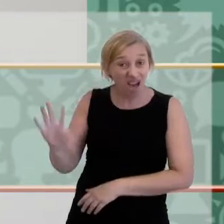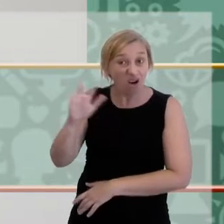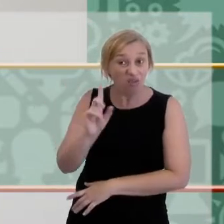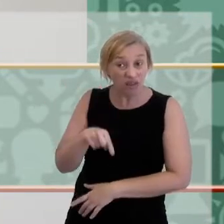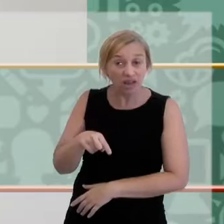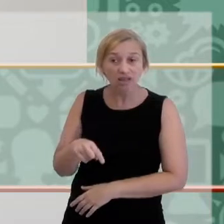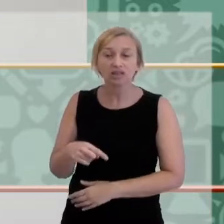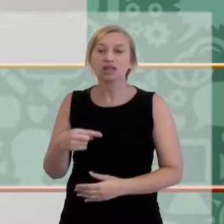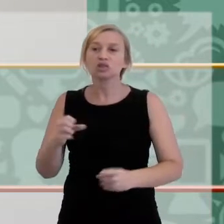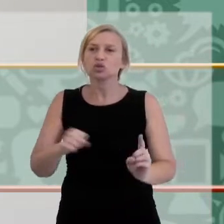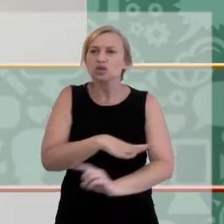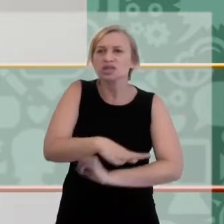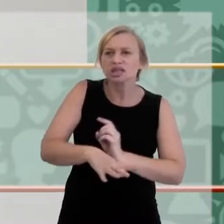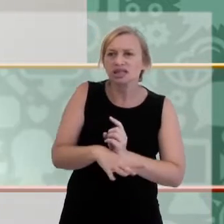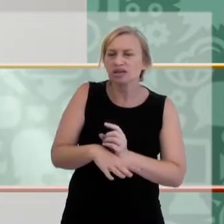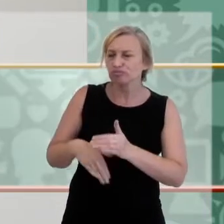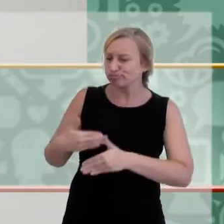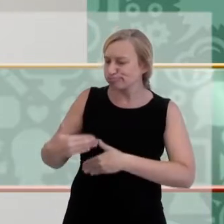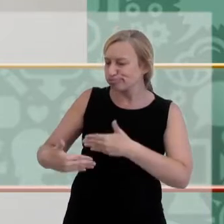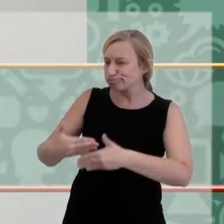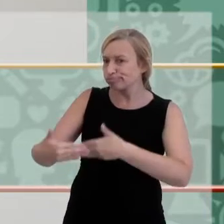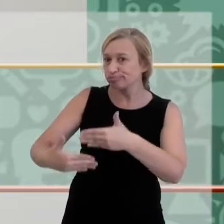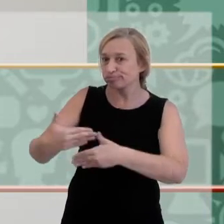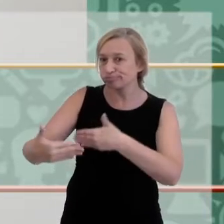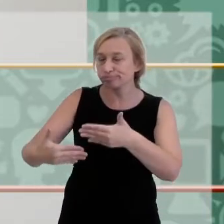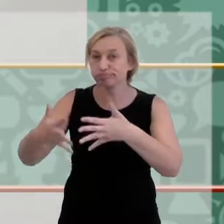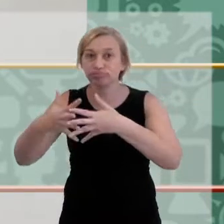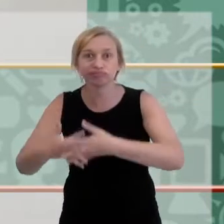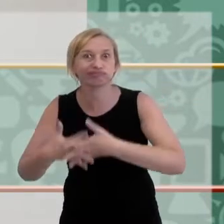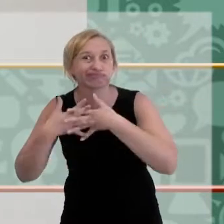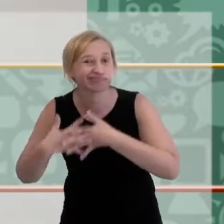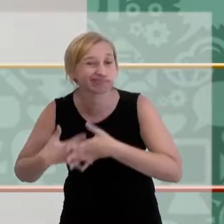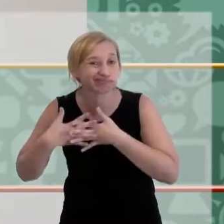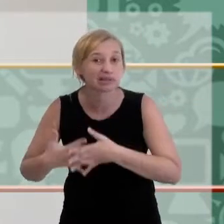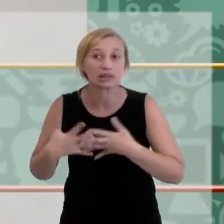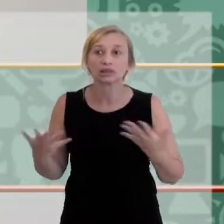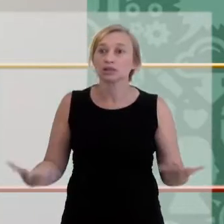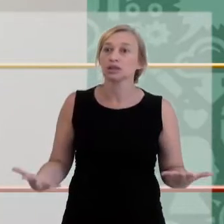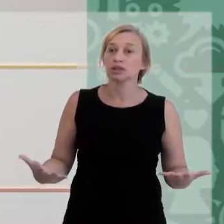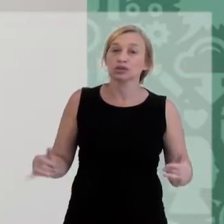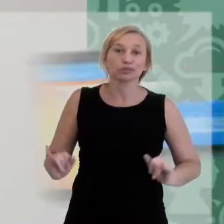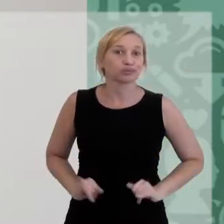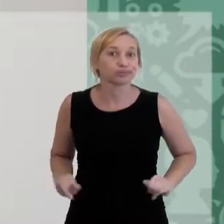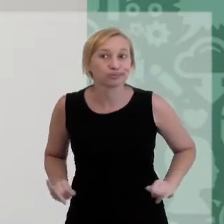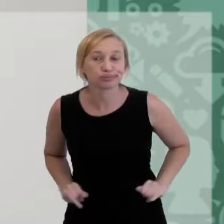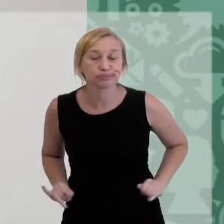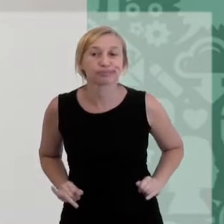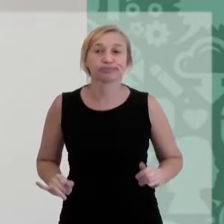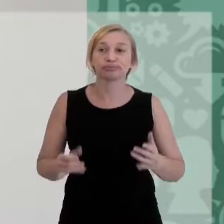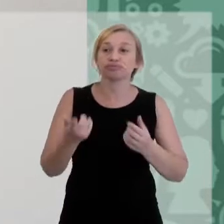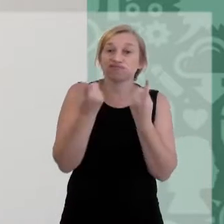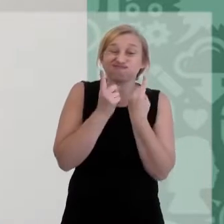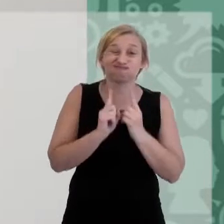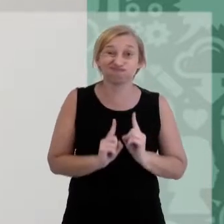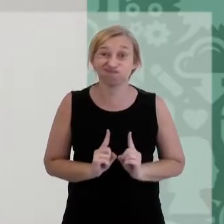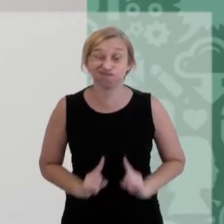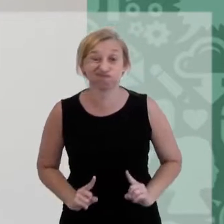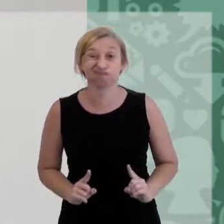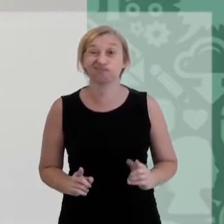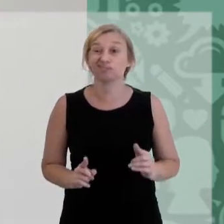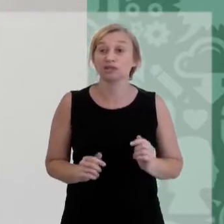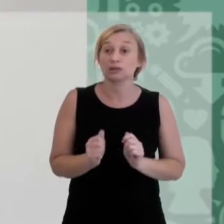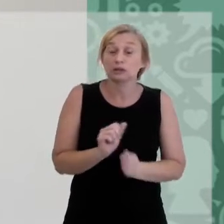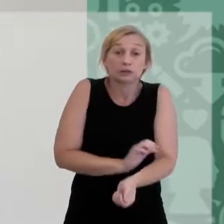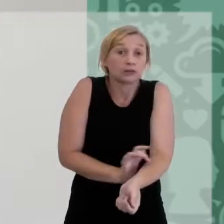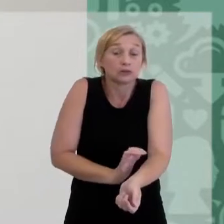né? A gente, enquanto sociedade, está passando por um processo muito intenso de sofrimento, muito estresse